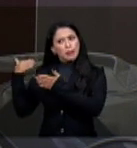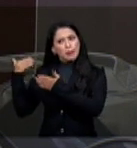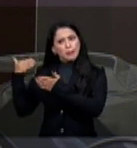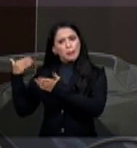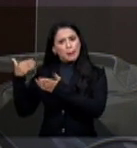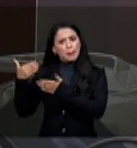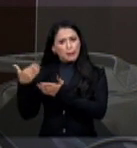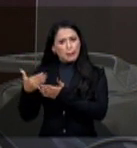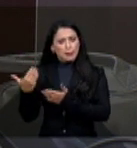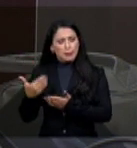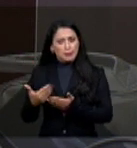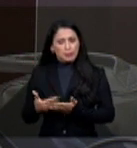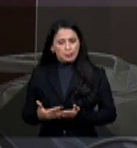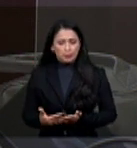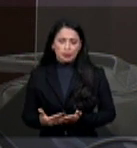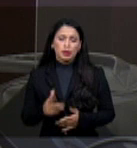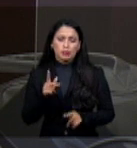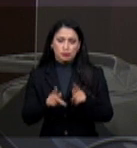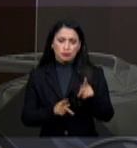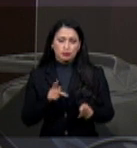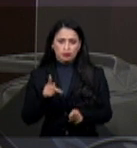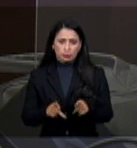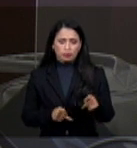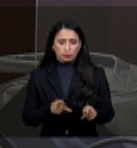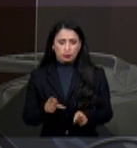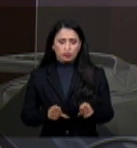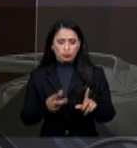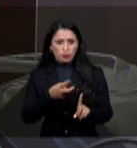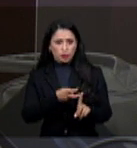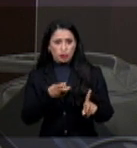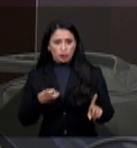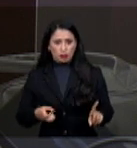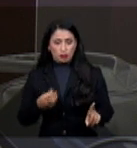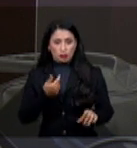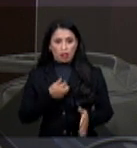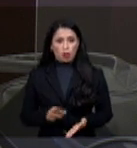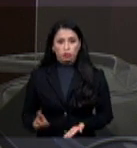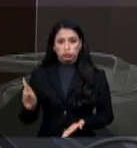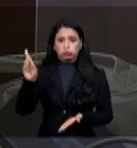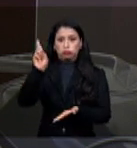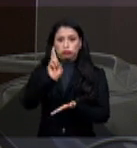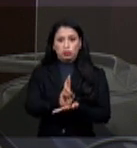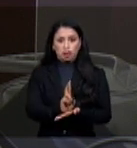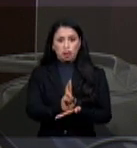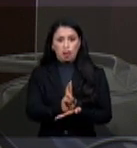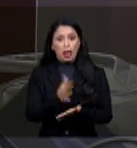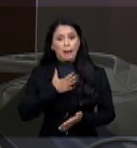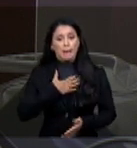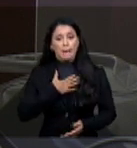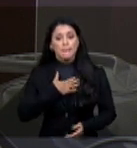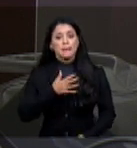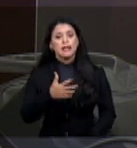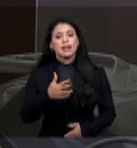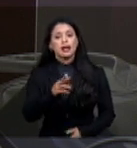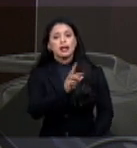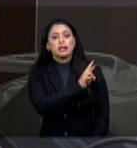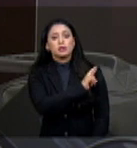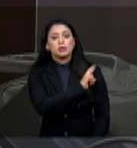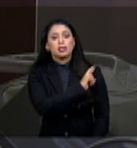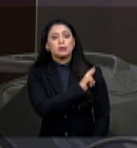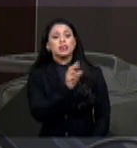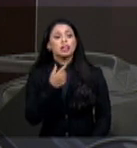E para ocupar esse lugar nesse mundo, eu preciso entender essa minha missão, que é também proteger a Mãe